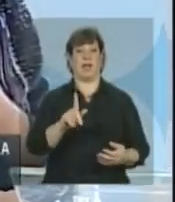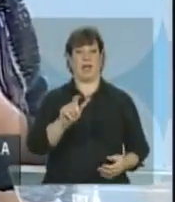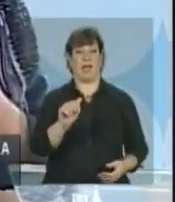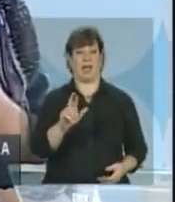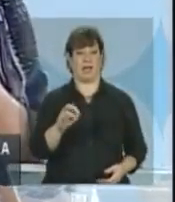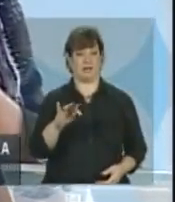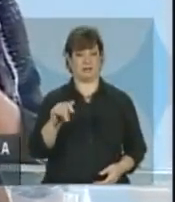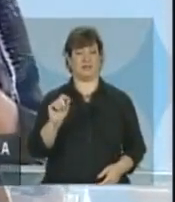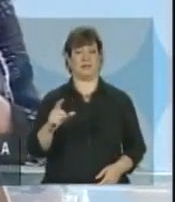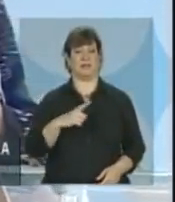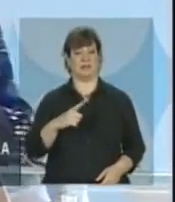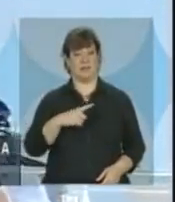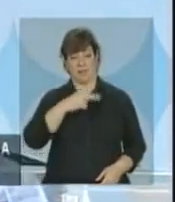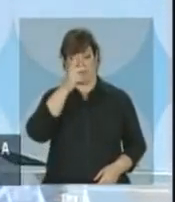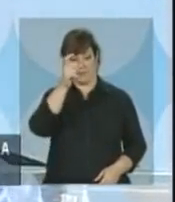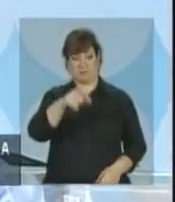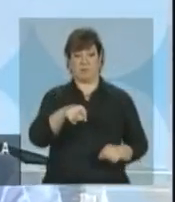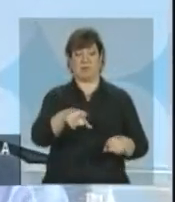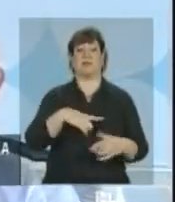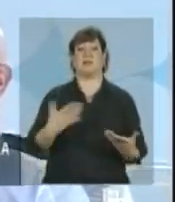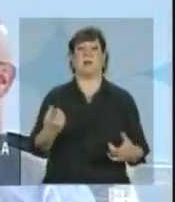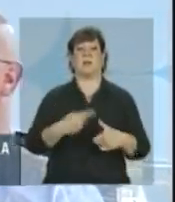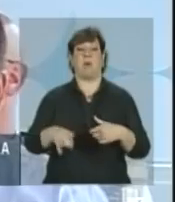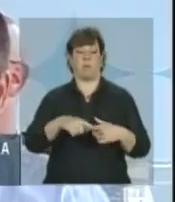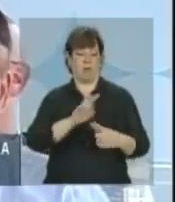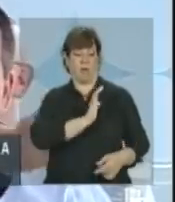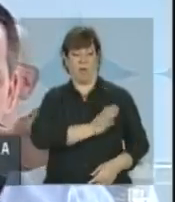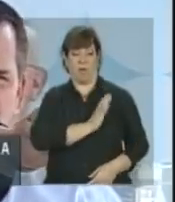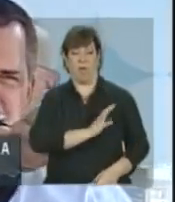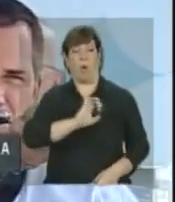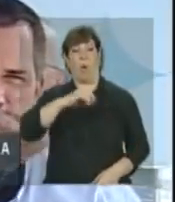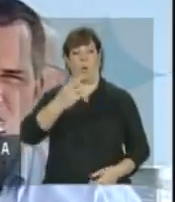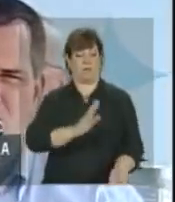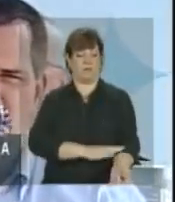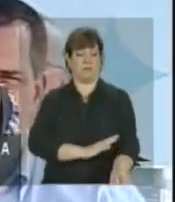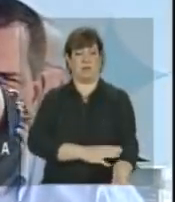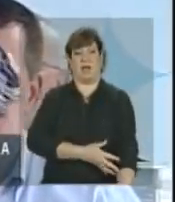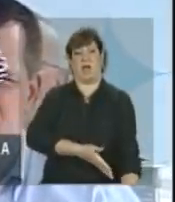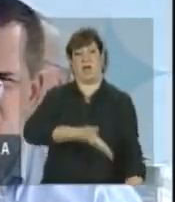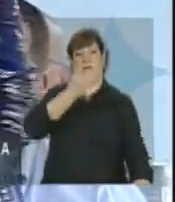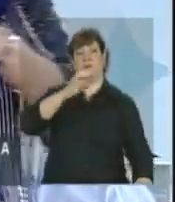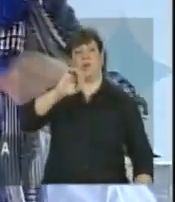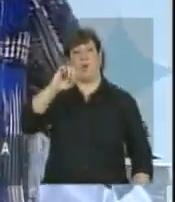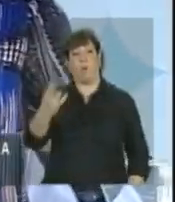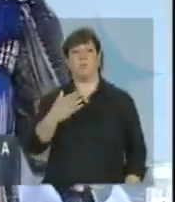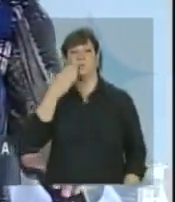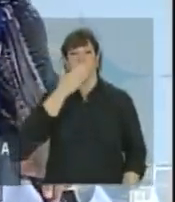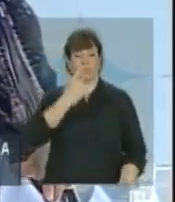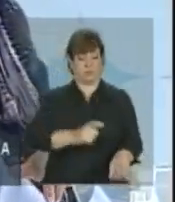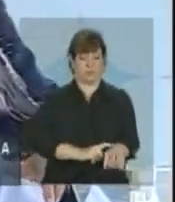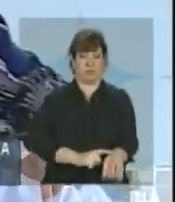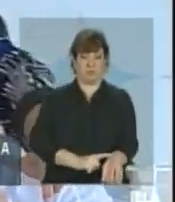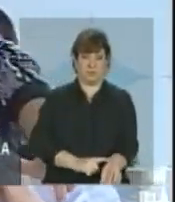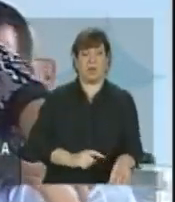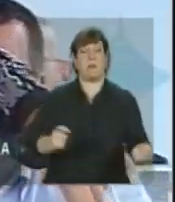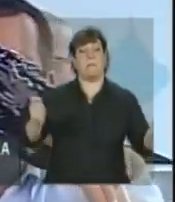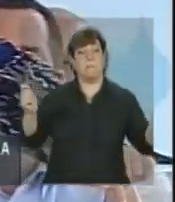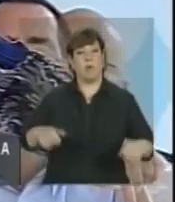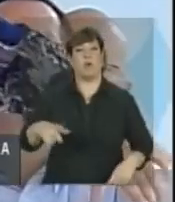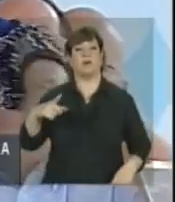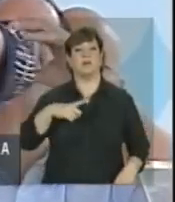que tenha problema cardíaco, que tenha ou hipertensão, ou que tenha diabetes, possa